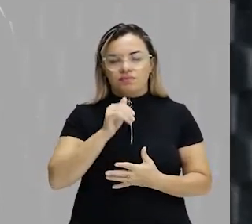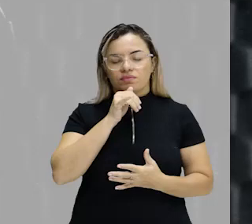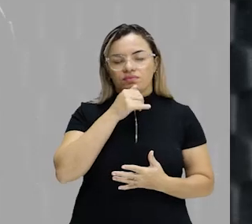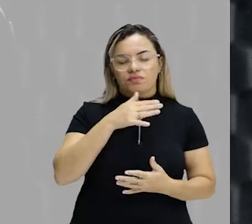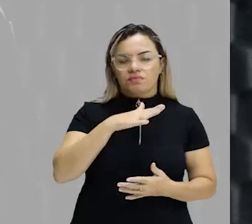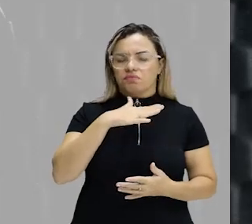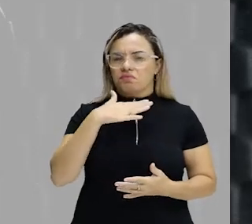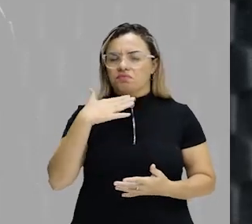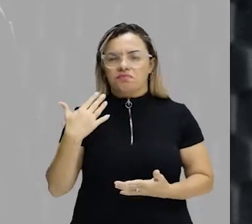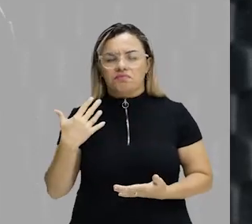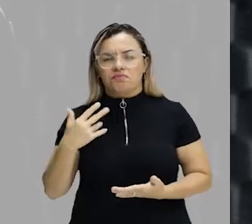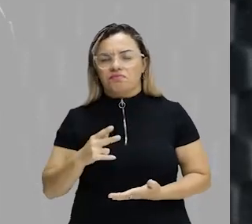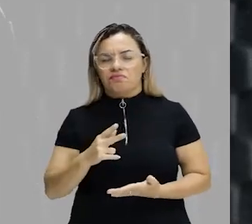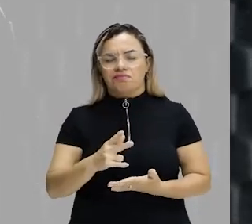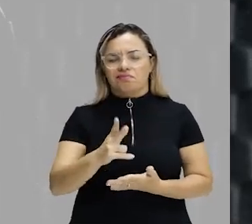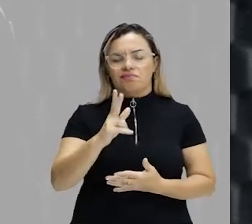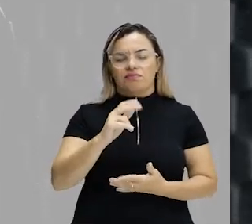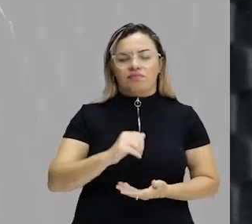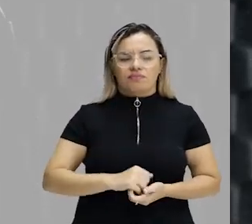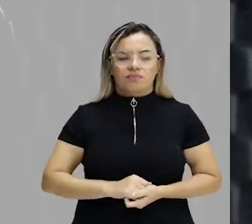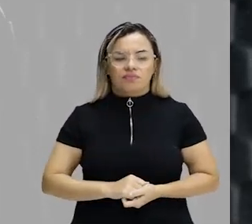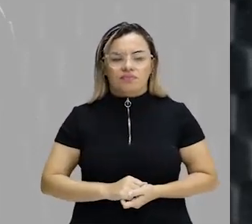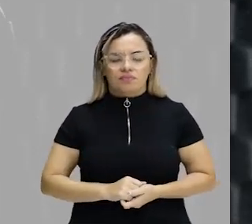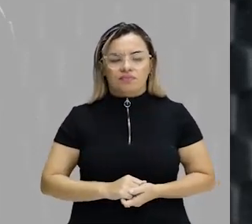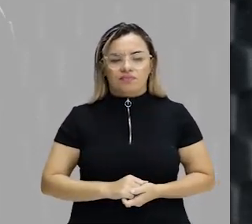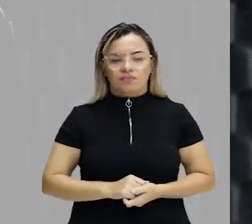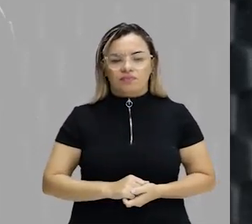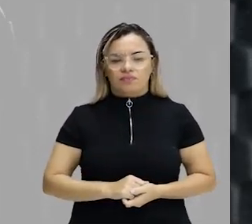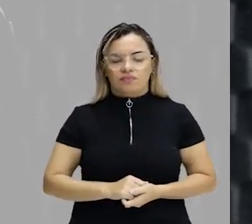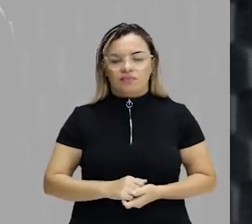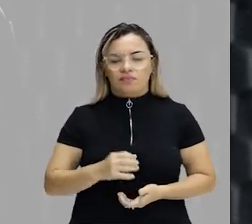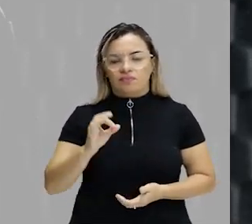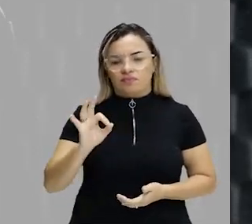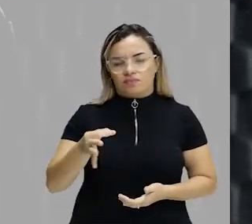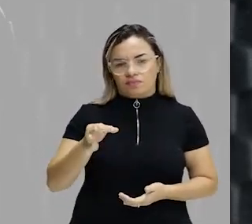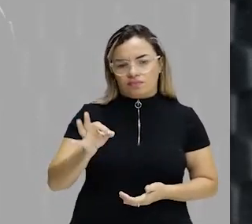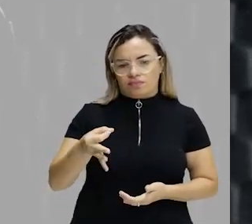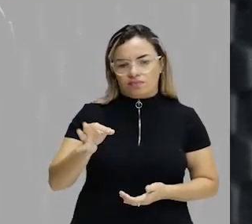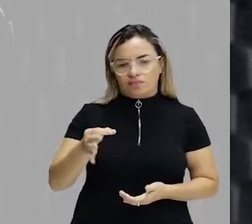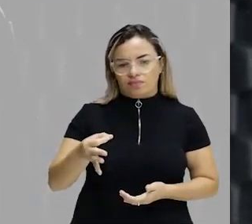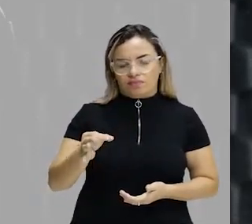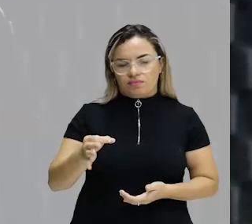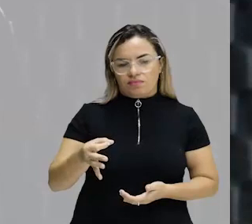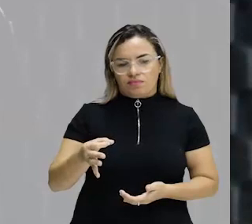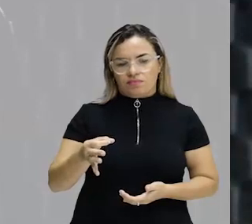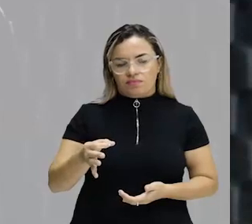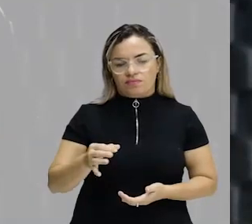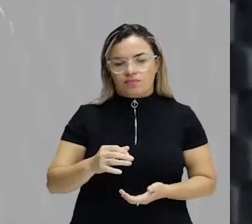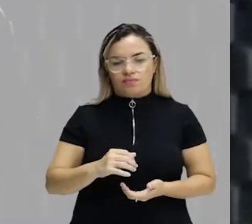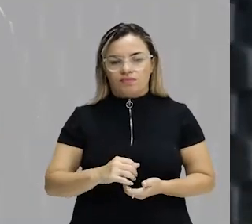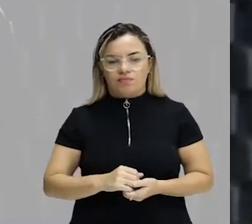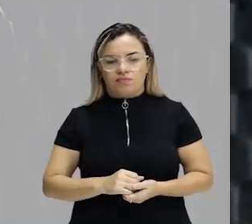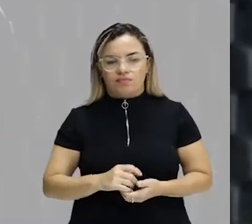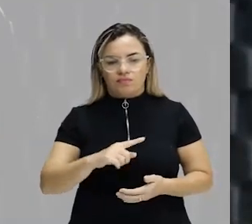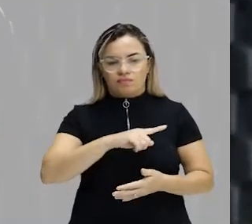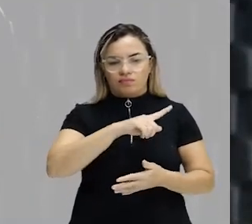tal, tal. Reticência. É correto afirmar que essas palavras destacadas